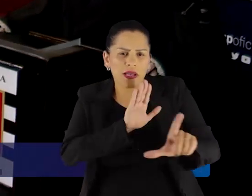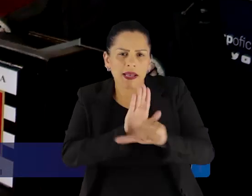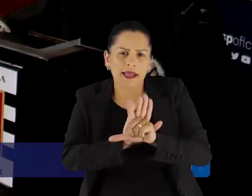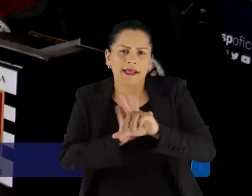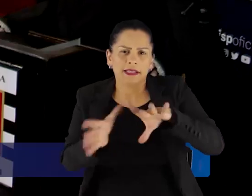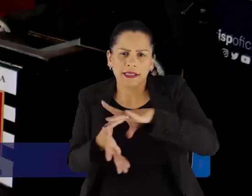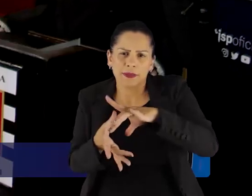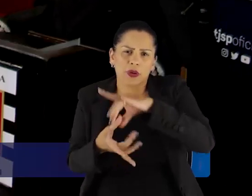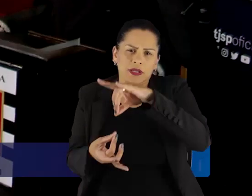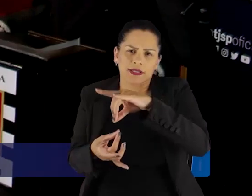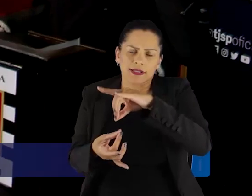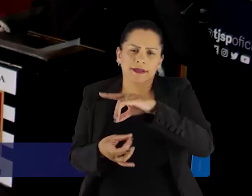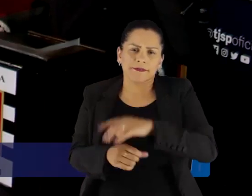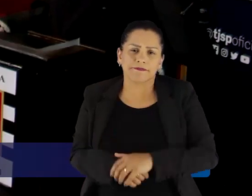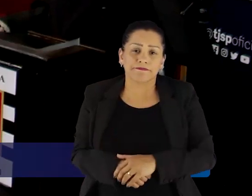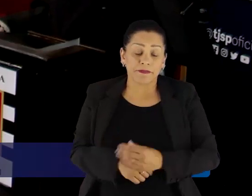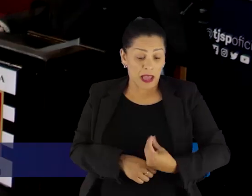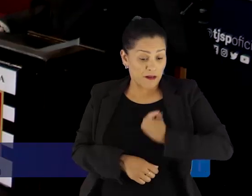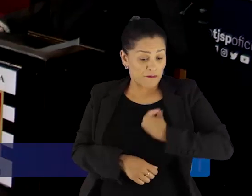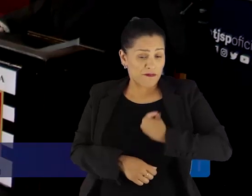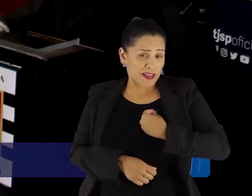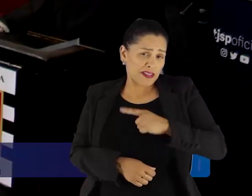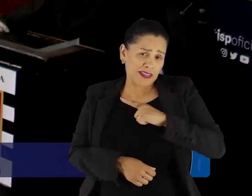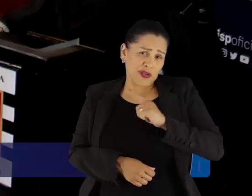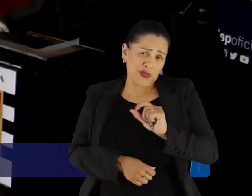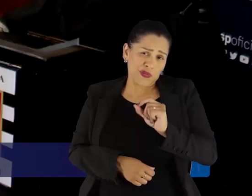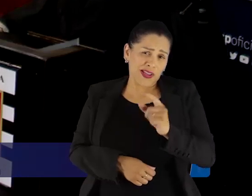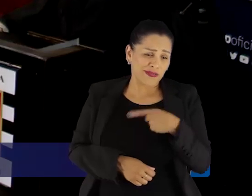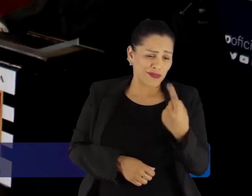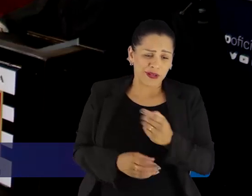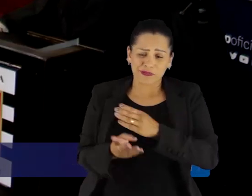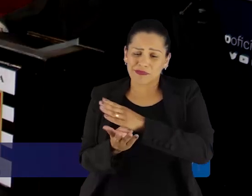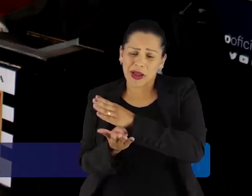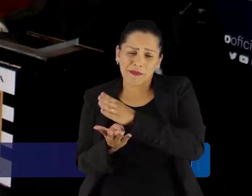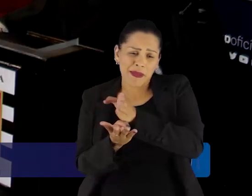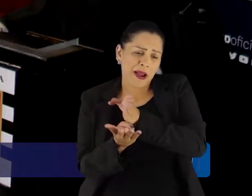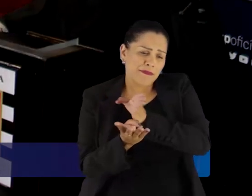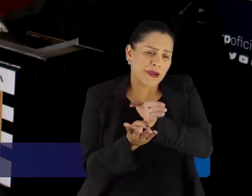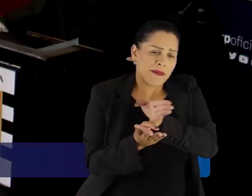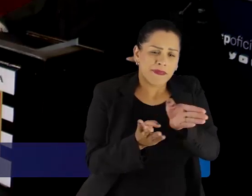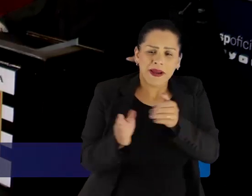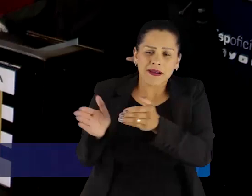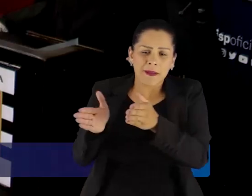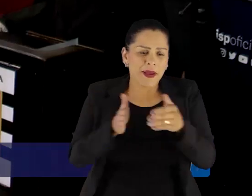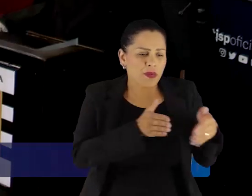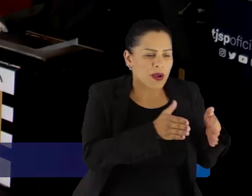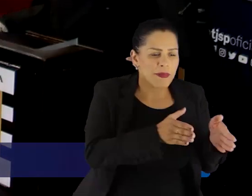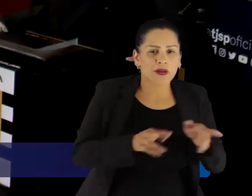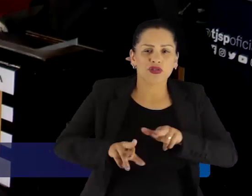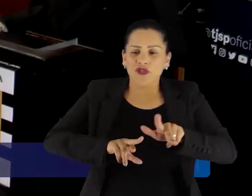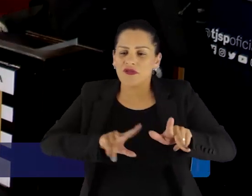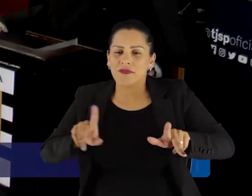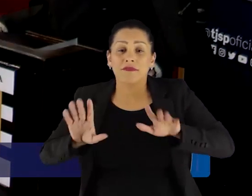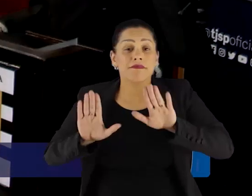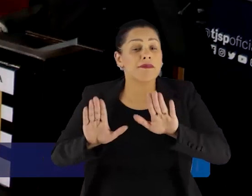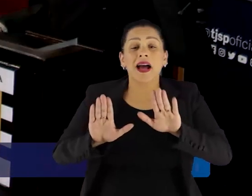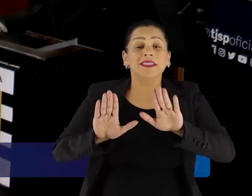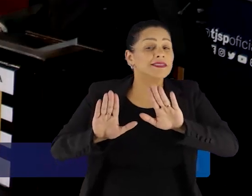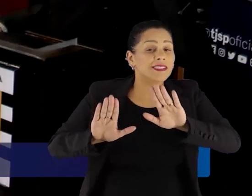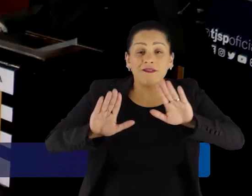a vida pode ter nos encaminhado para carreras ou profissões diferentes mas no fundo queremos a mesma